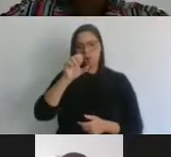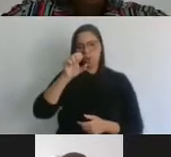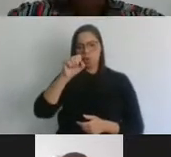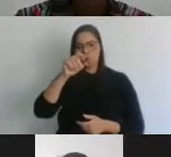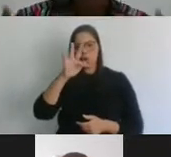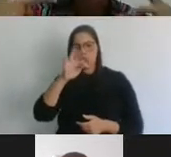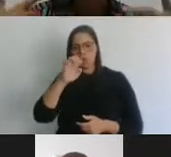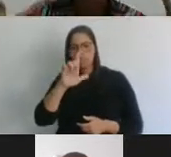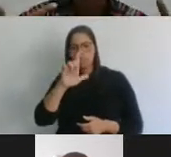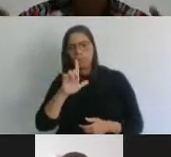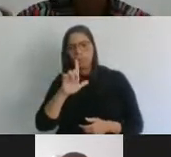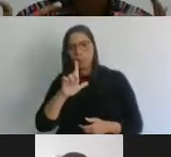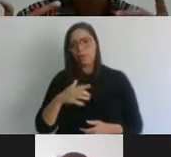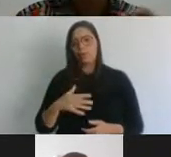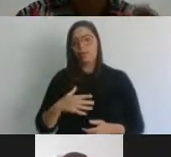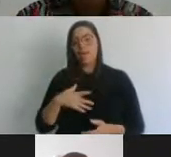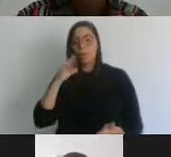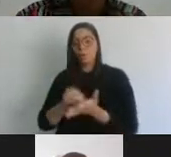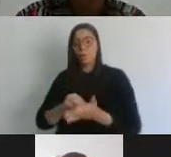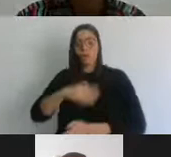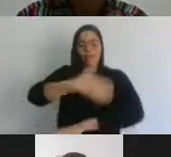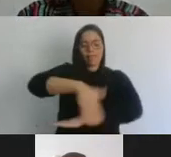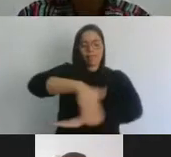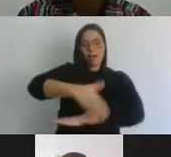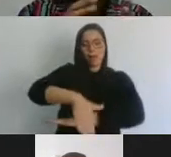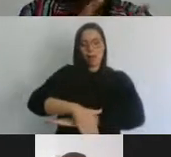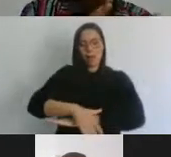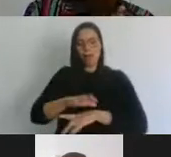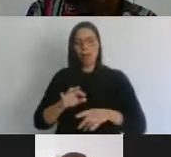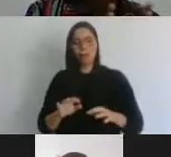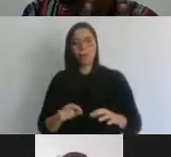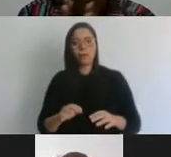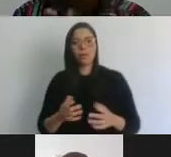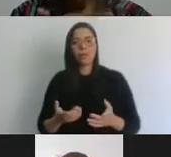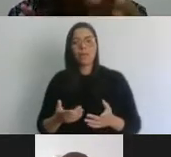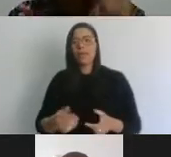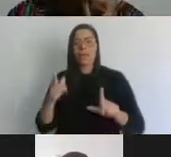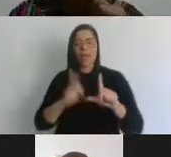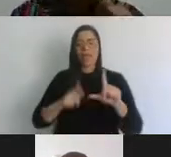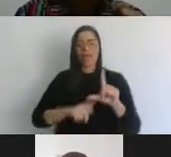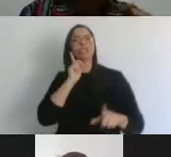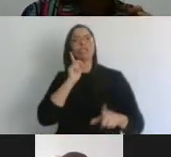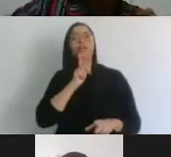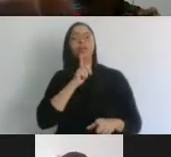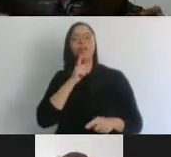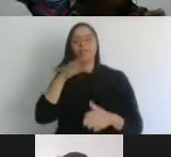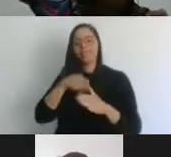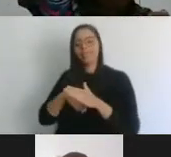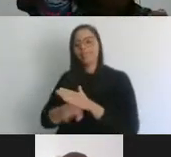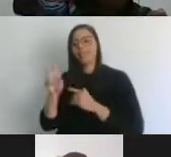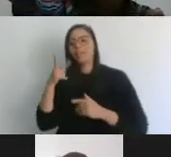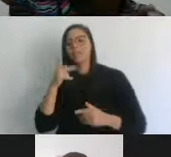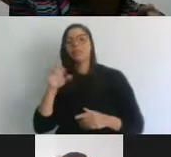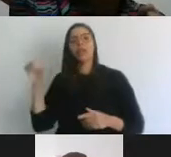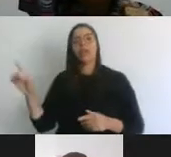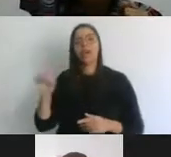aí né na rua esse conceito de forma muito bem mente ele é latino-americano e entre a história lado Boaventura